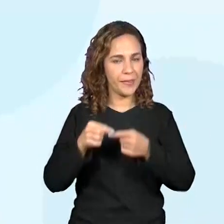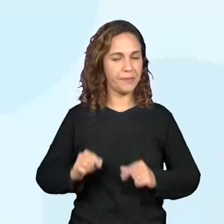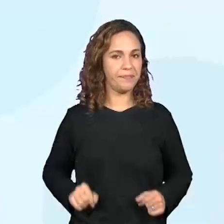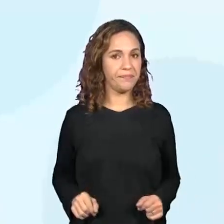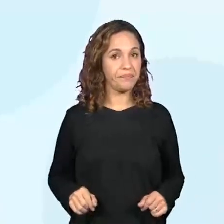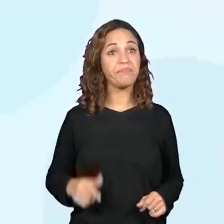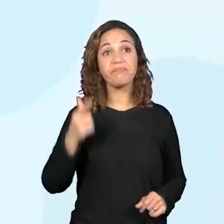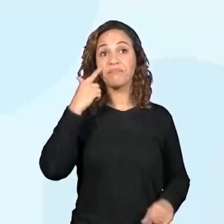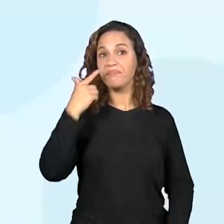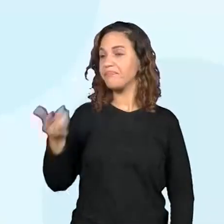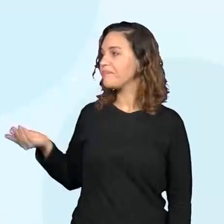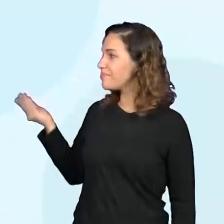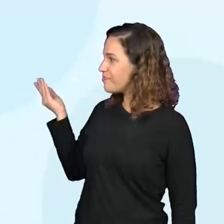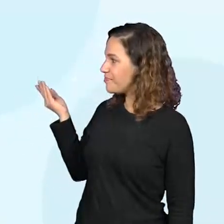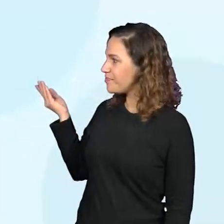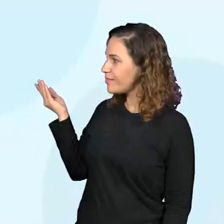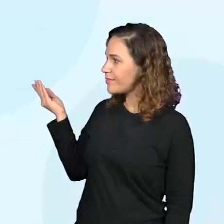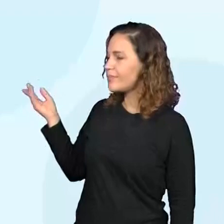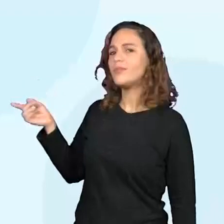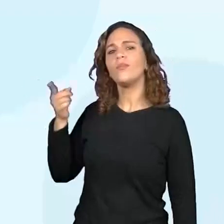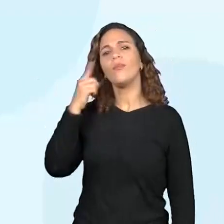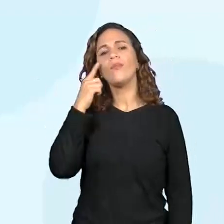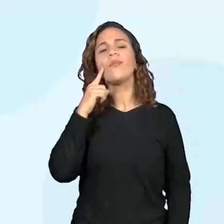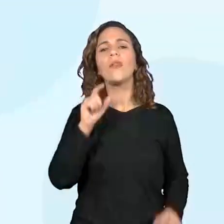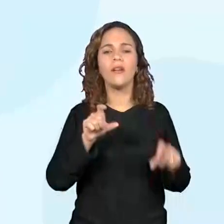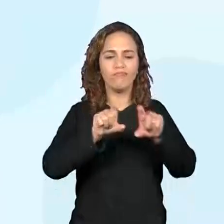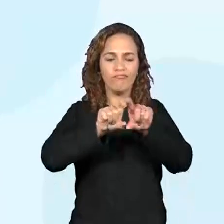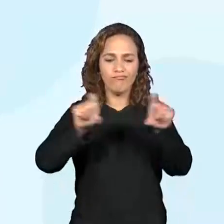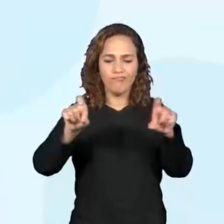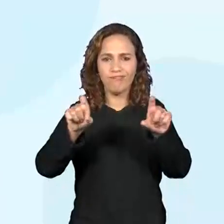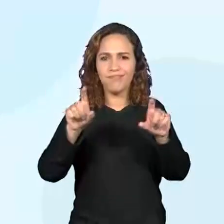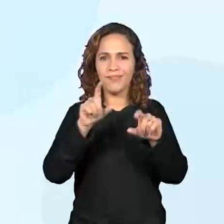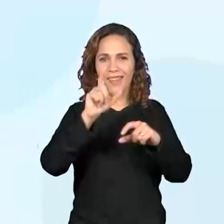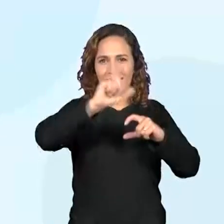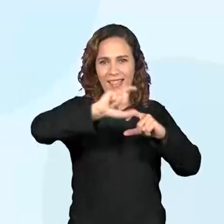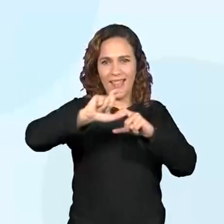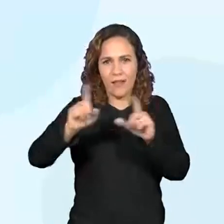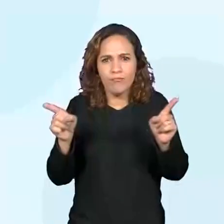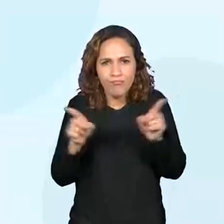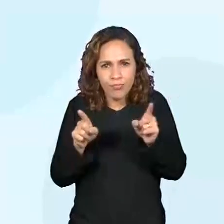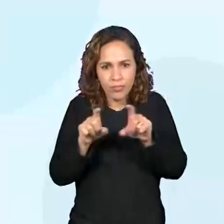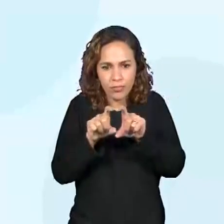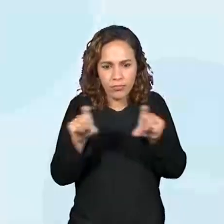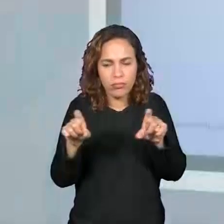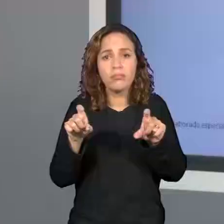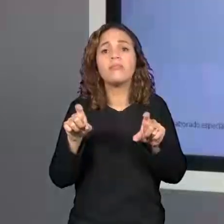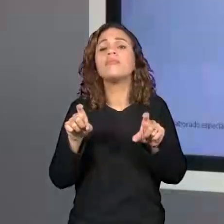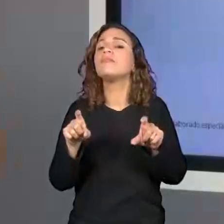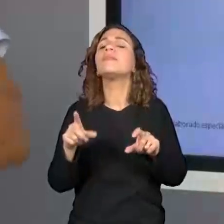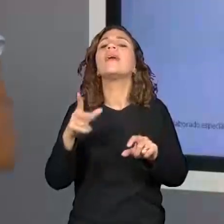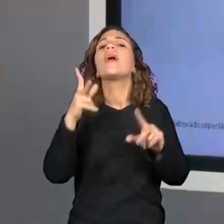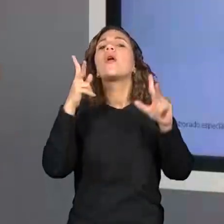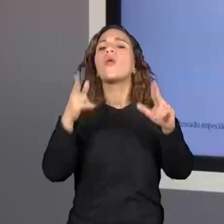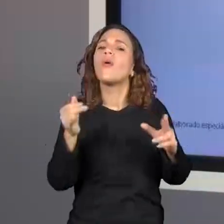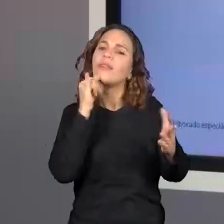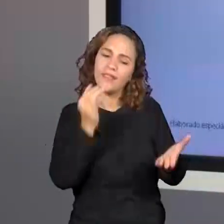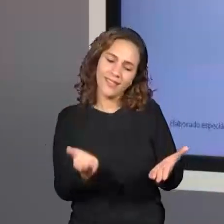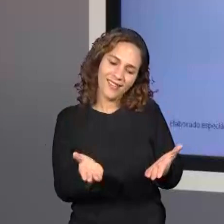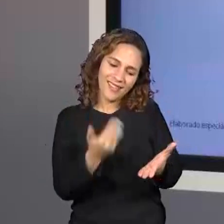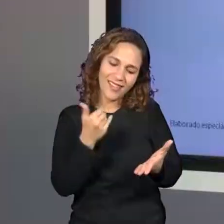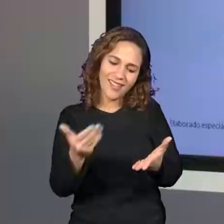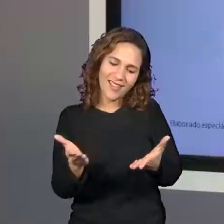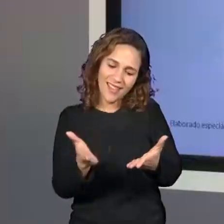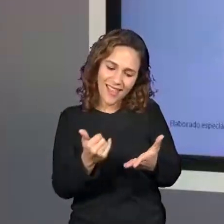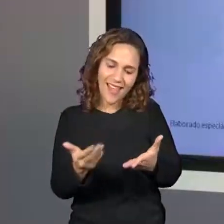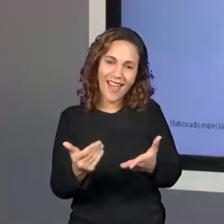só, aqui a tirinha, ela tem como característica, né, professor? Ela é um fragmento das histórias em